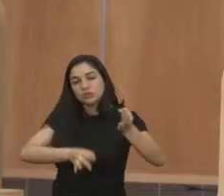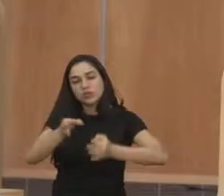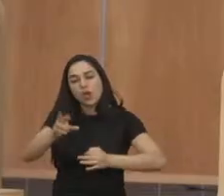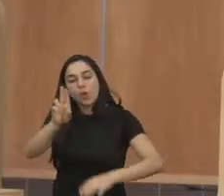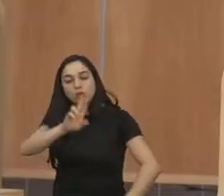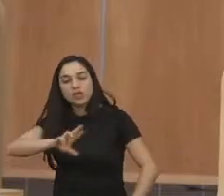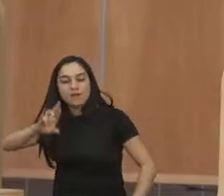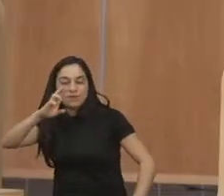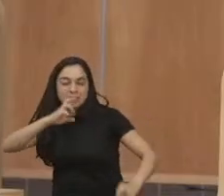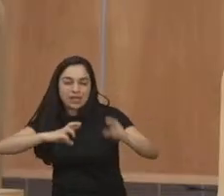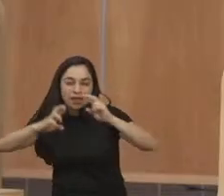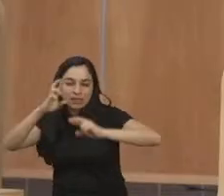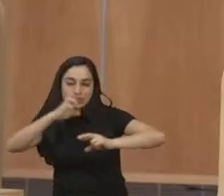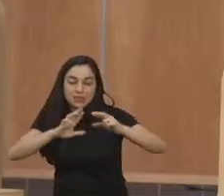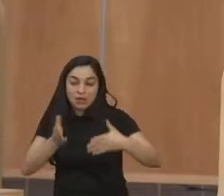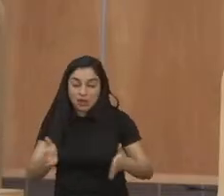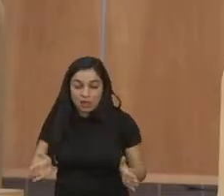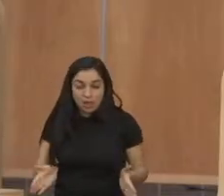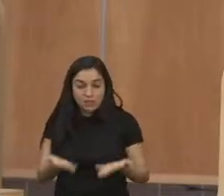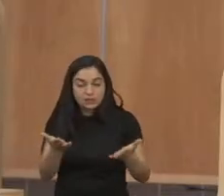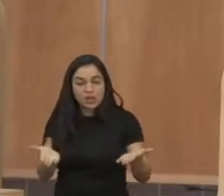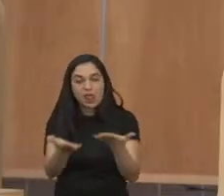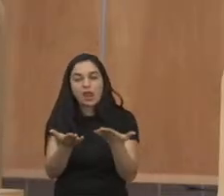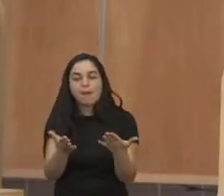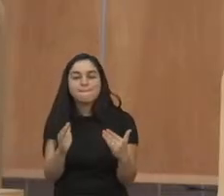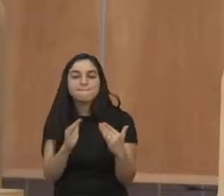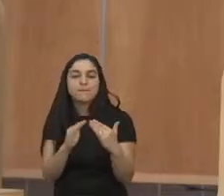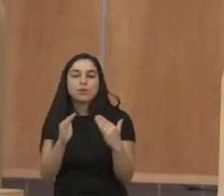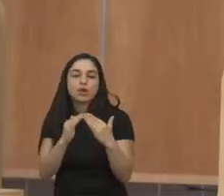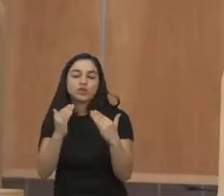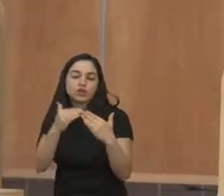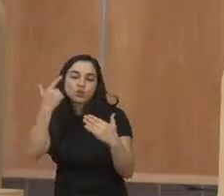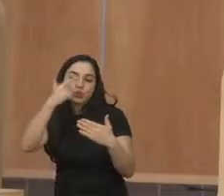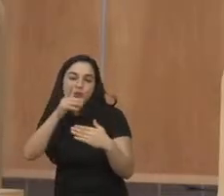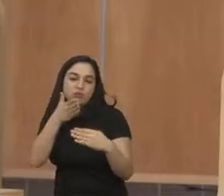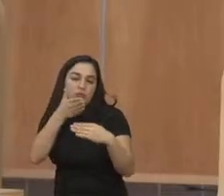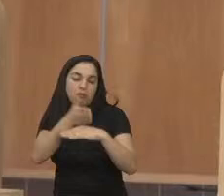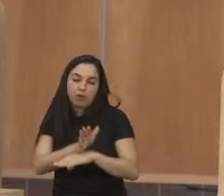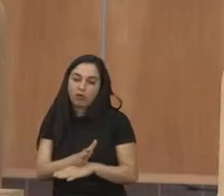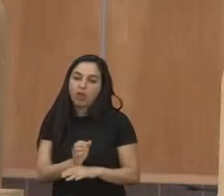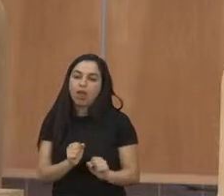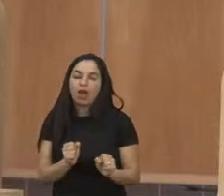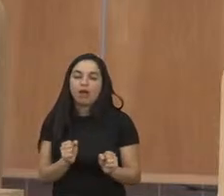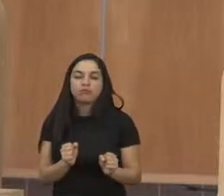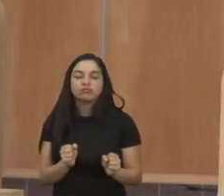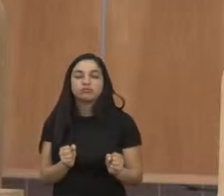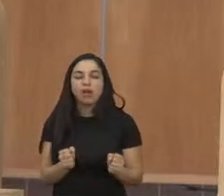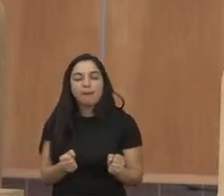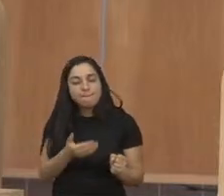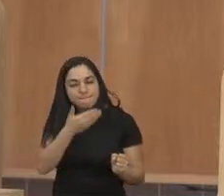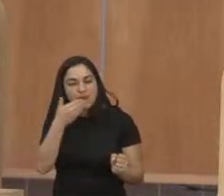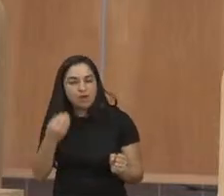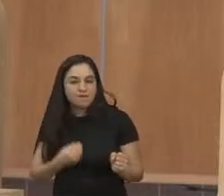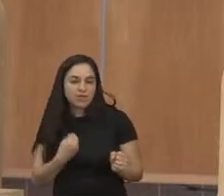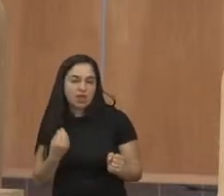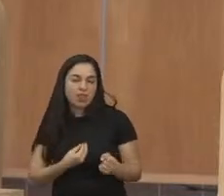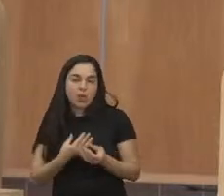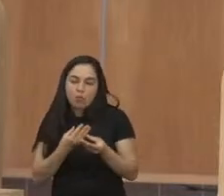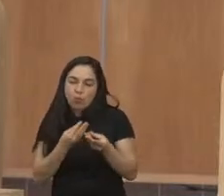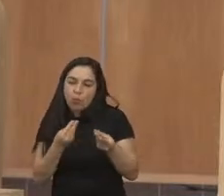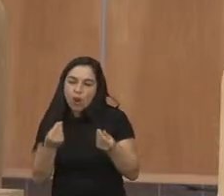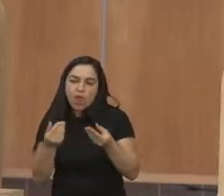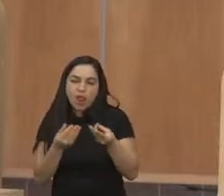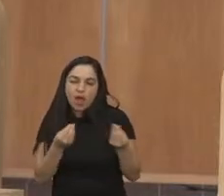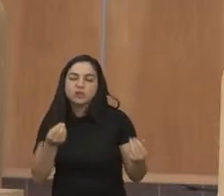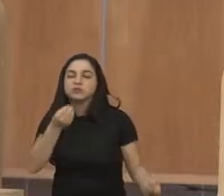e acelerar o acesso a moradias e serviços, melhorando a qualidade de vida. Então, como a gente pode ver aqui, a